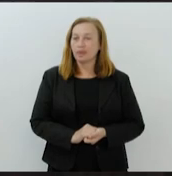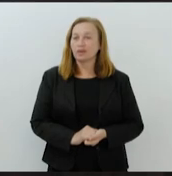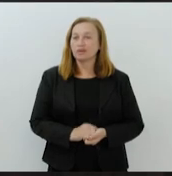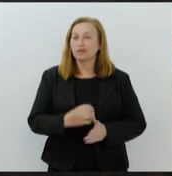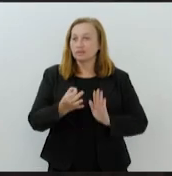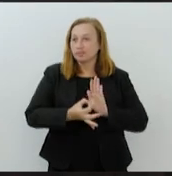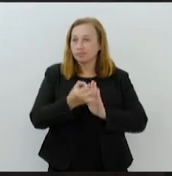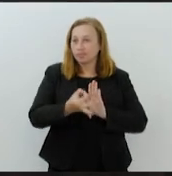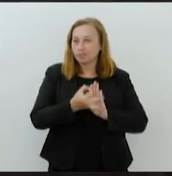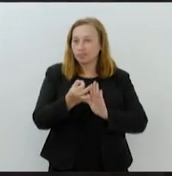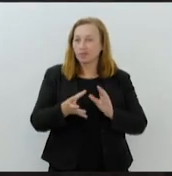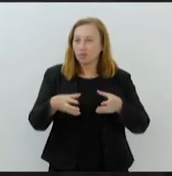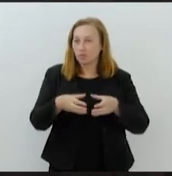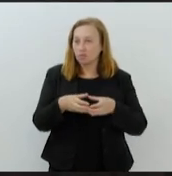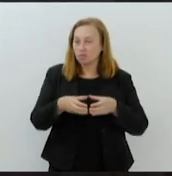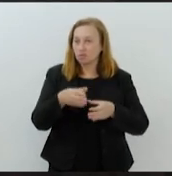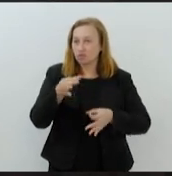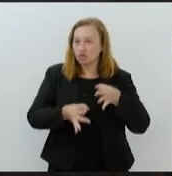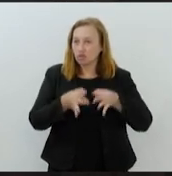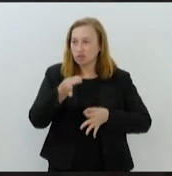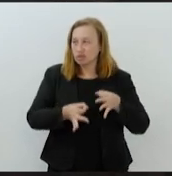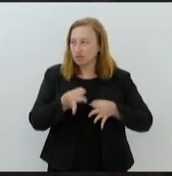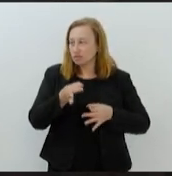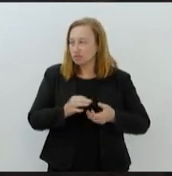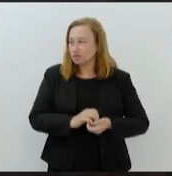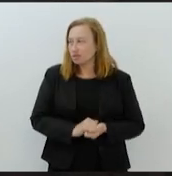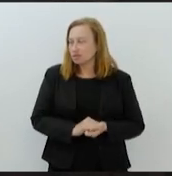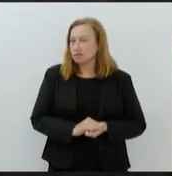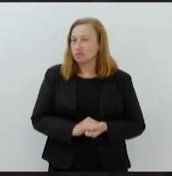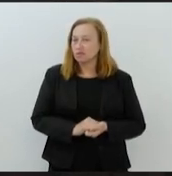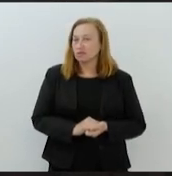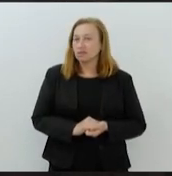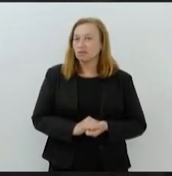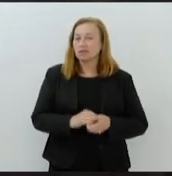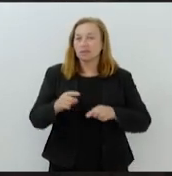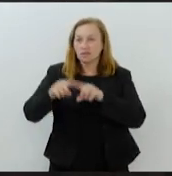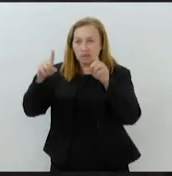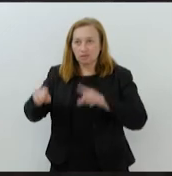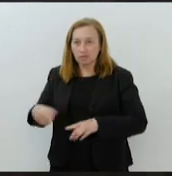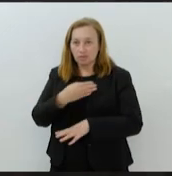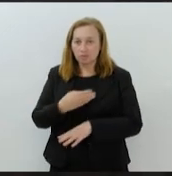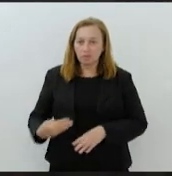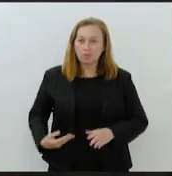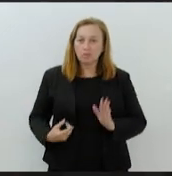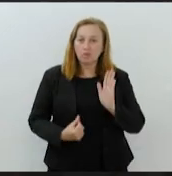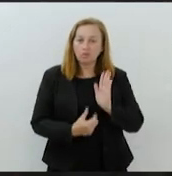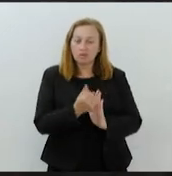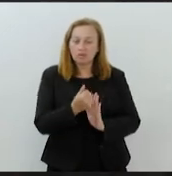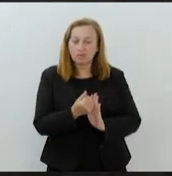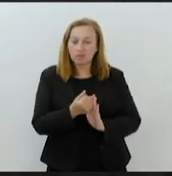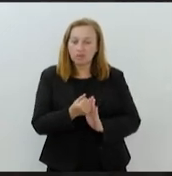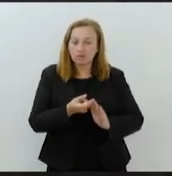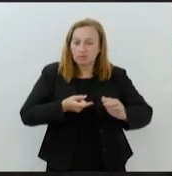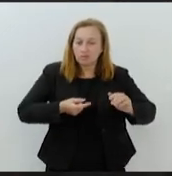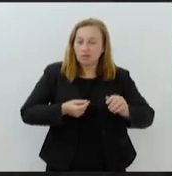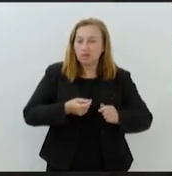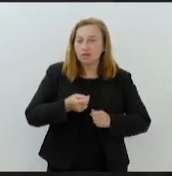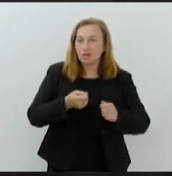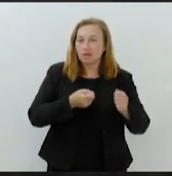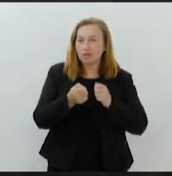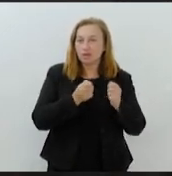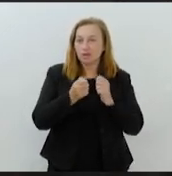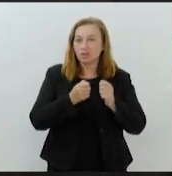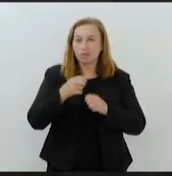de pareceres das comissões Constituição e Justiça, Servidores Públicos, Orçamento, Finanças, Fiscalização